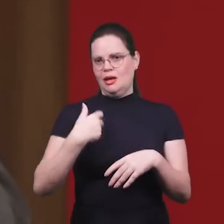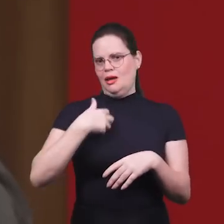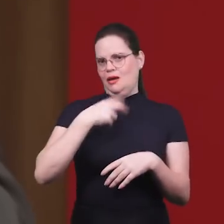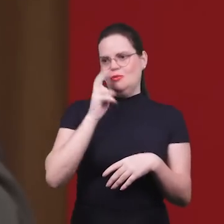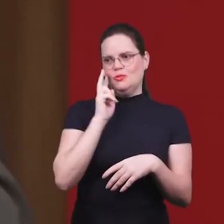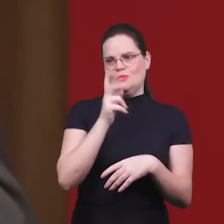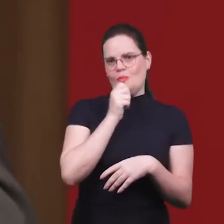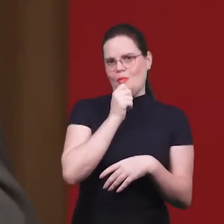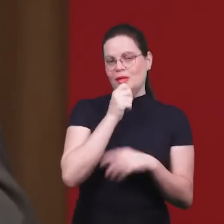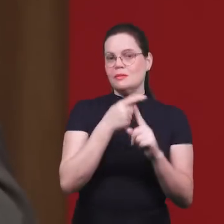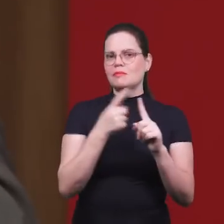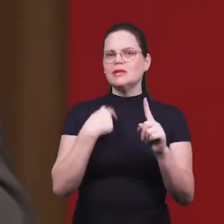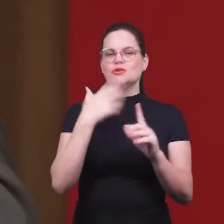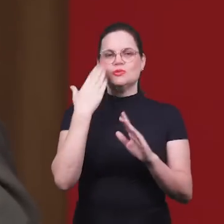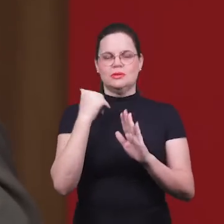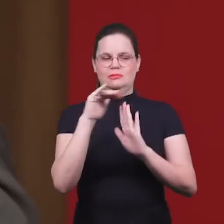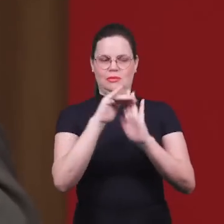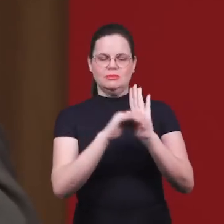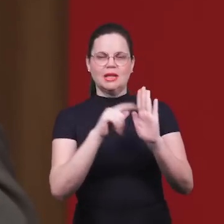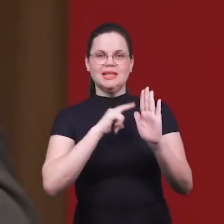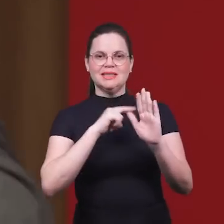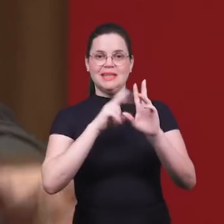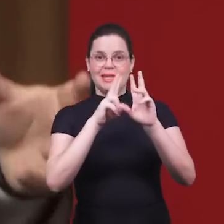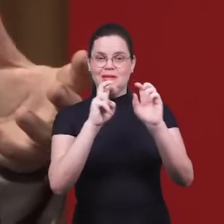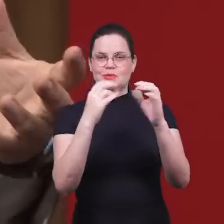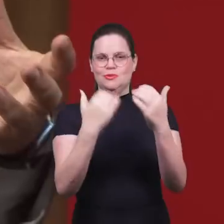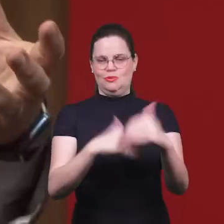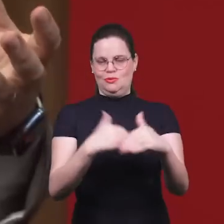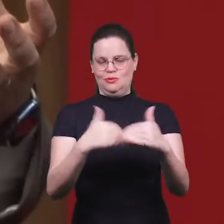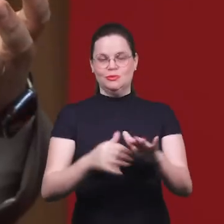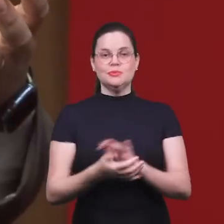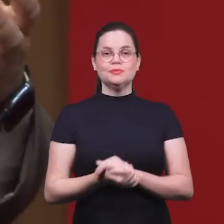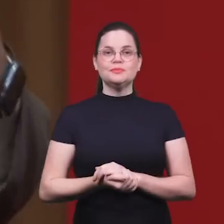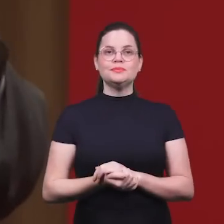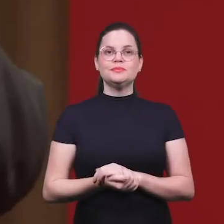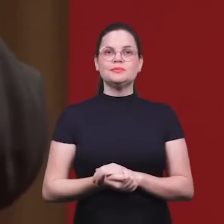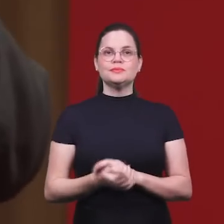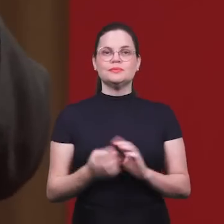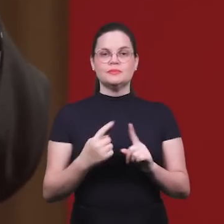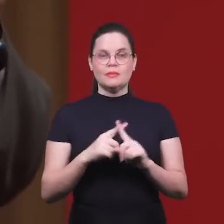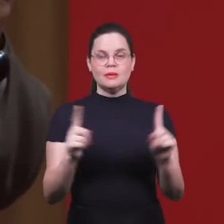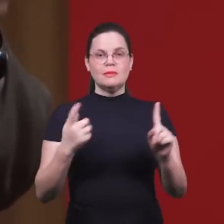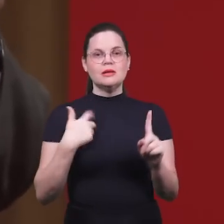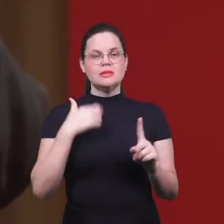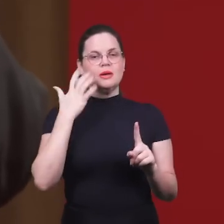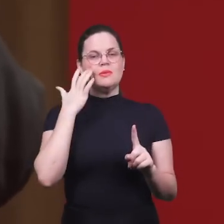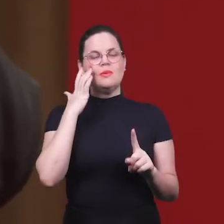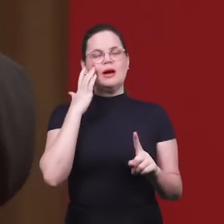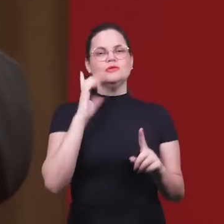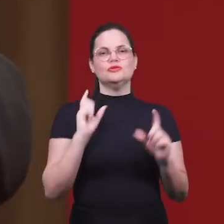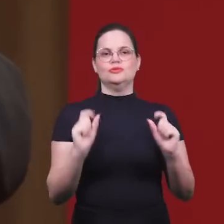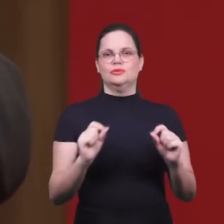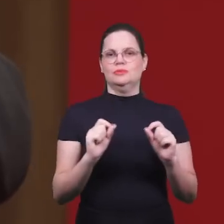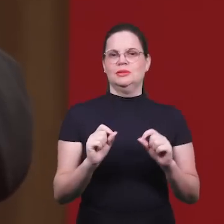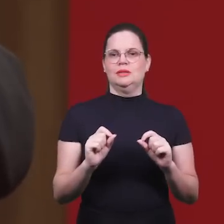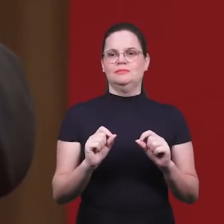já vi que tem na programação a respeito de concursos, mas eu acredito muito que a escolha do